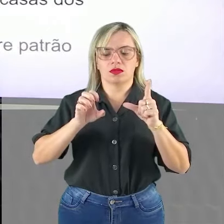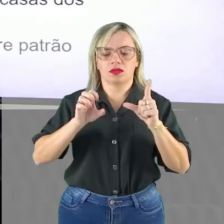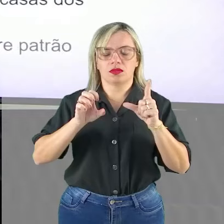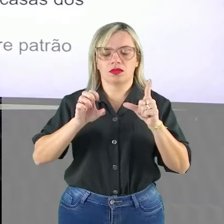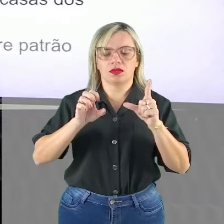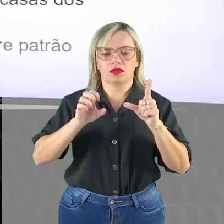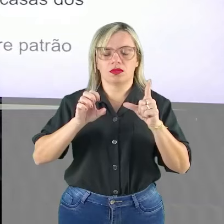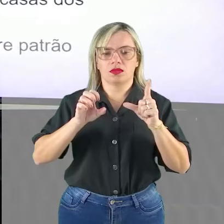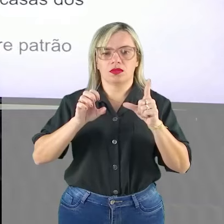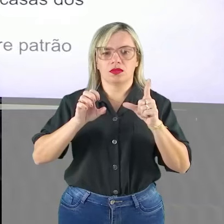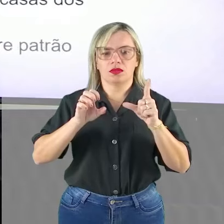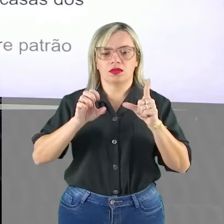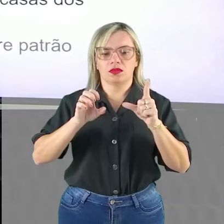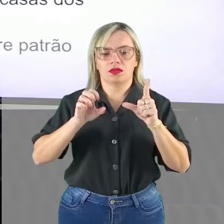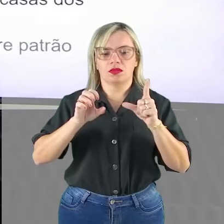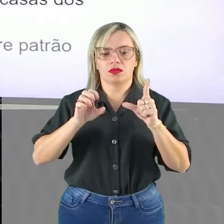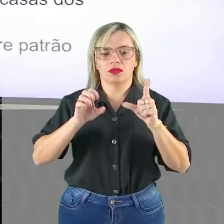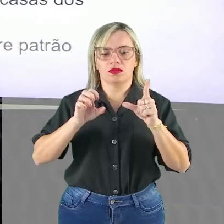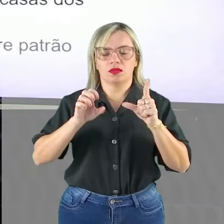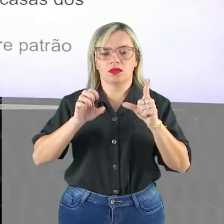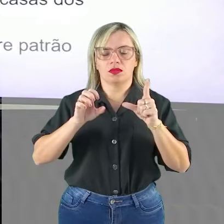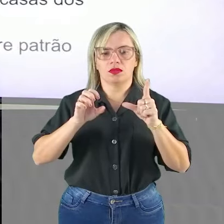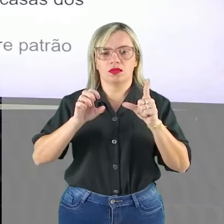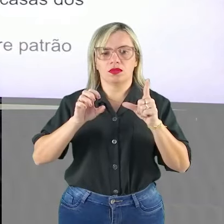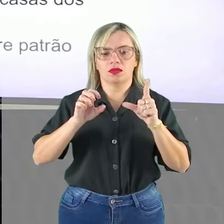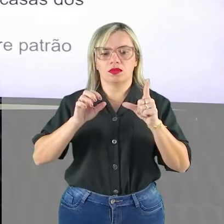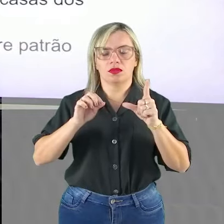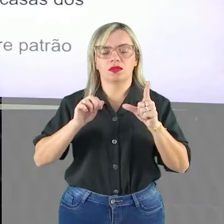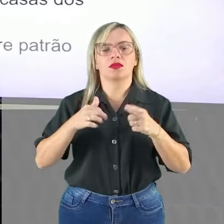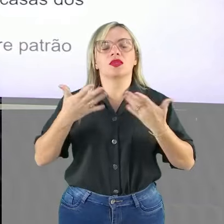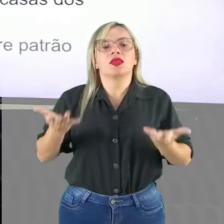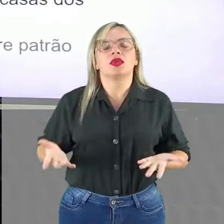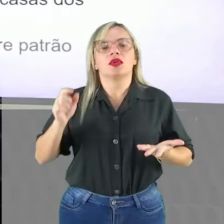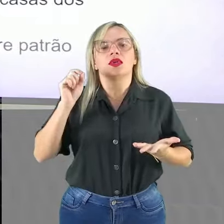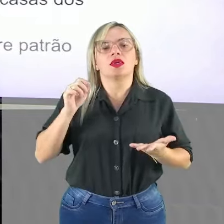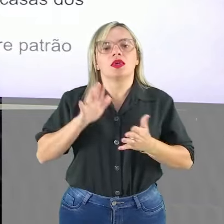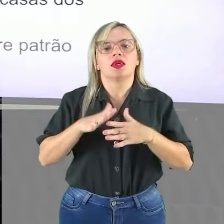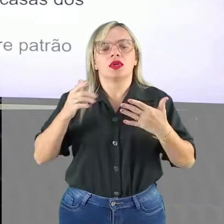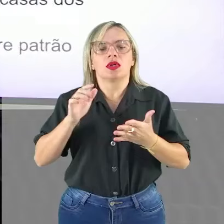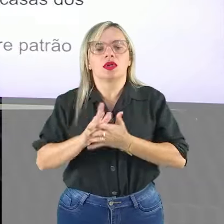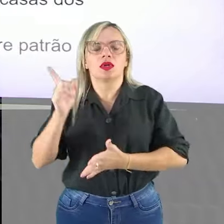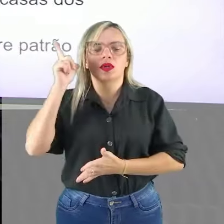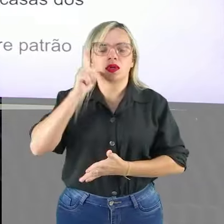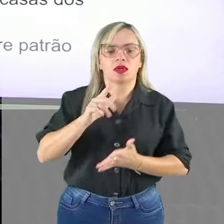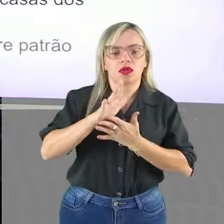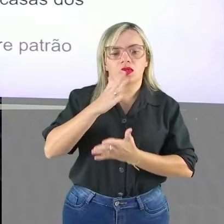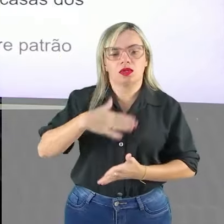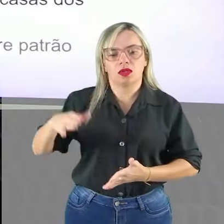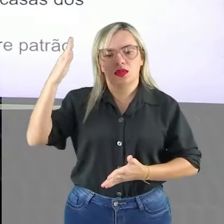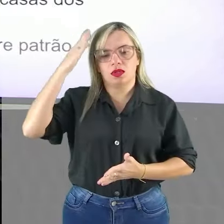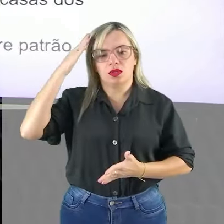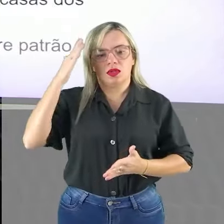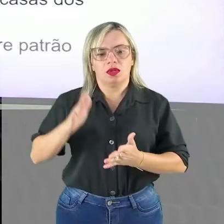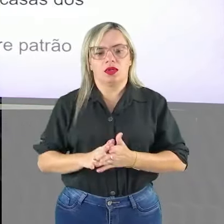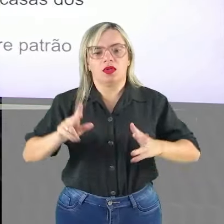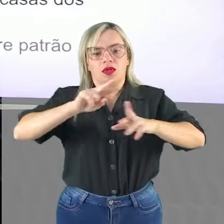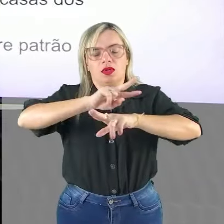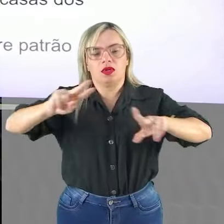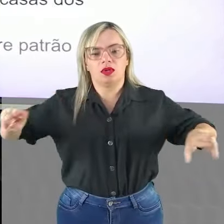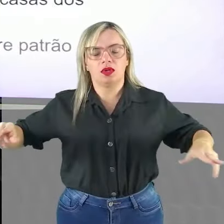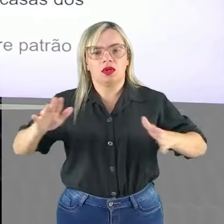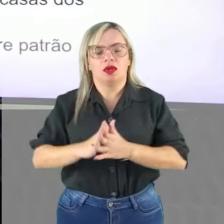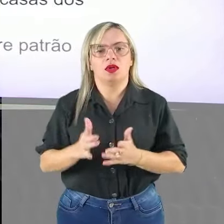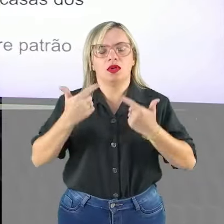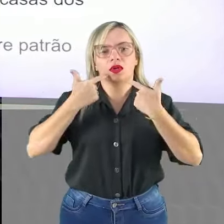comunicação entre o patrão e a e a empregada então o que que a gente vai conseguir e entender daqui variação linguística do espanhol Então